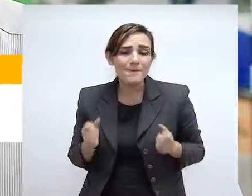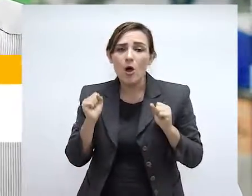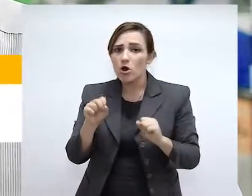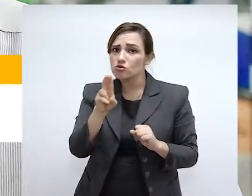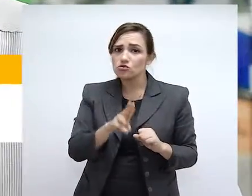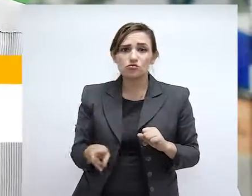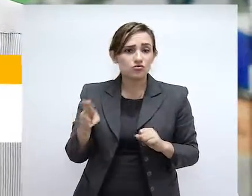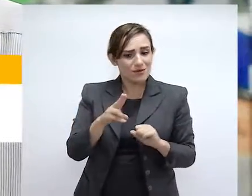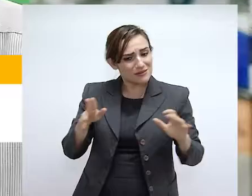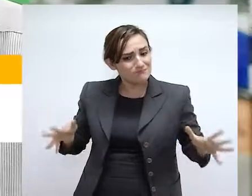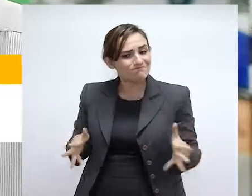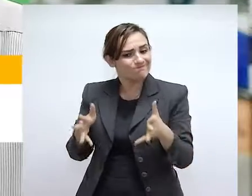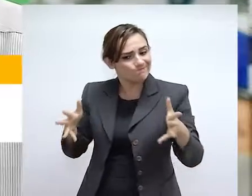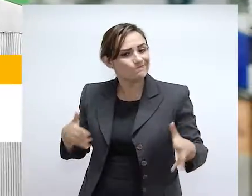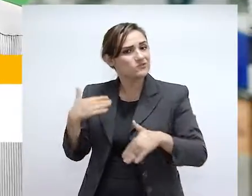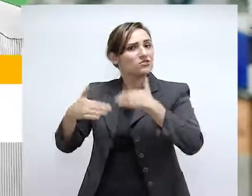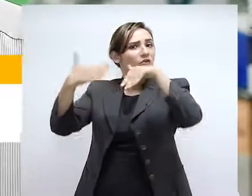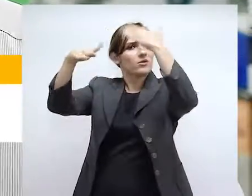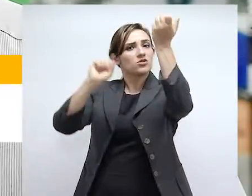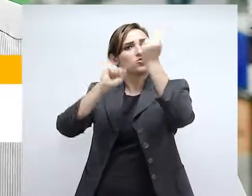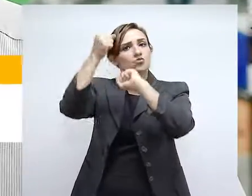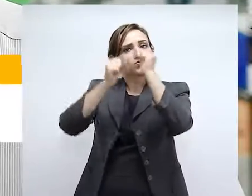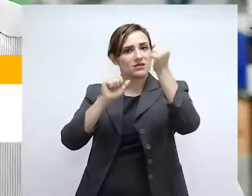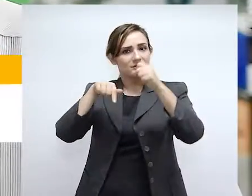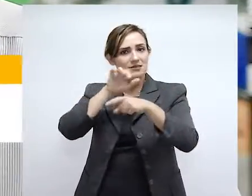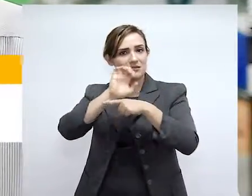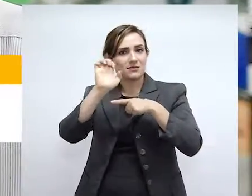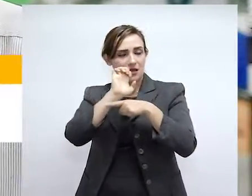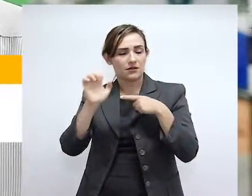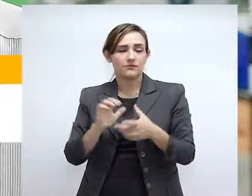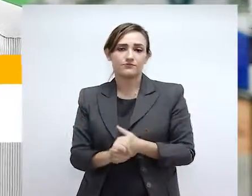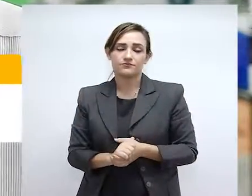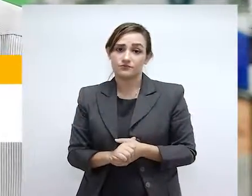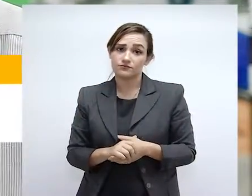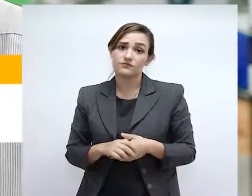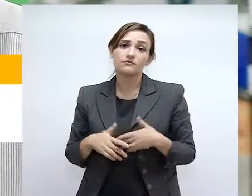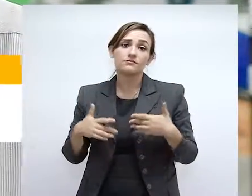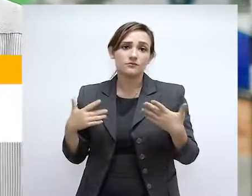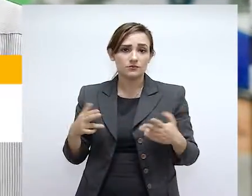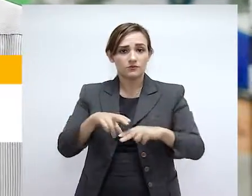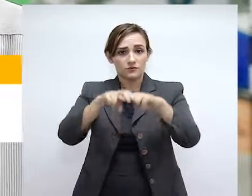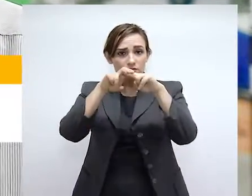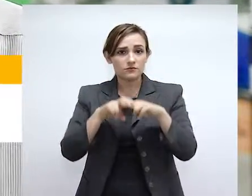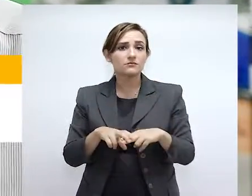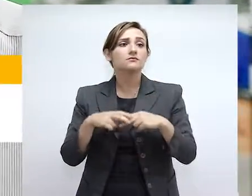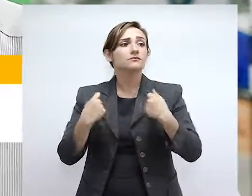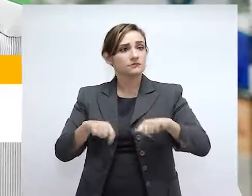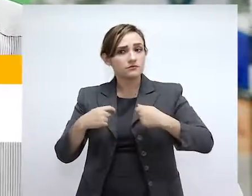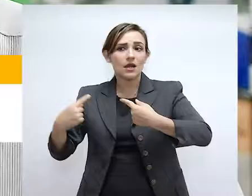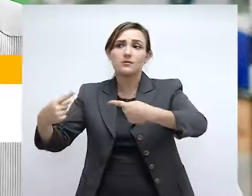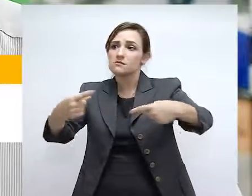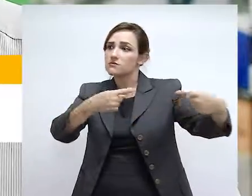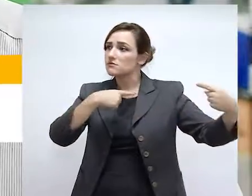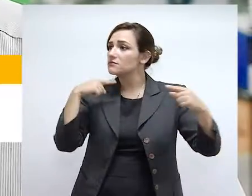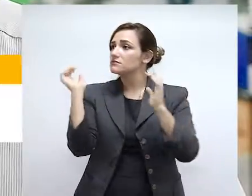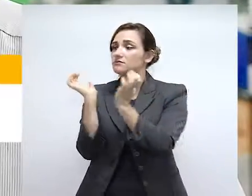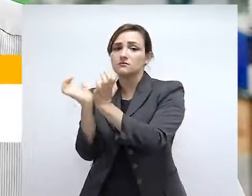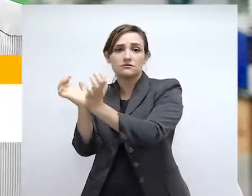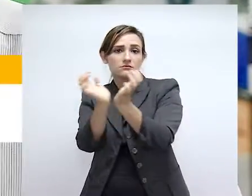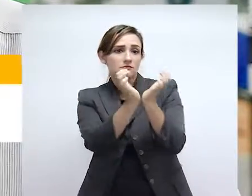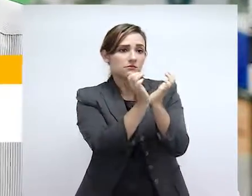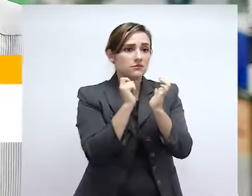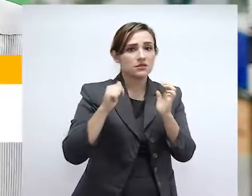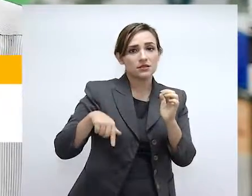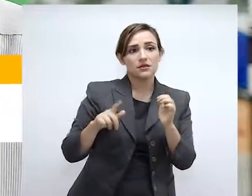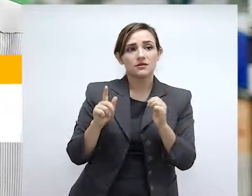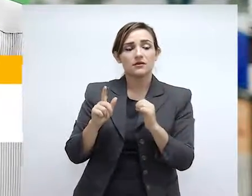nós devemos utilizar para fomentar o desenvolvimento da indústria no nosso estado. Entendemos que debater com os pares esse